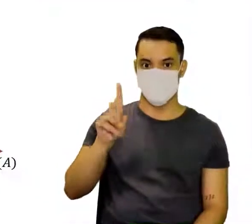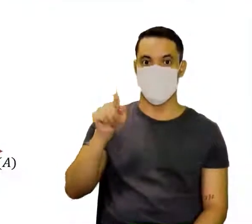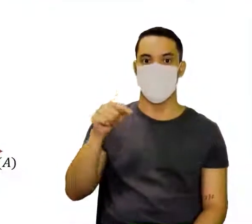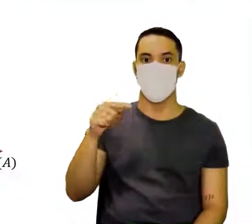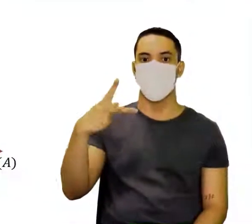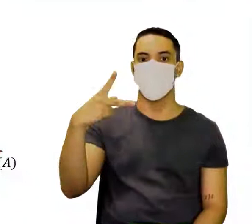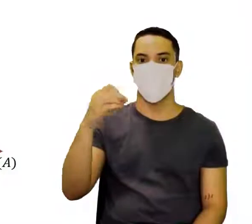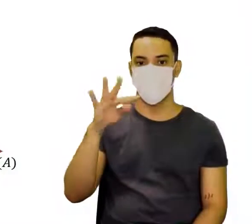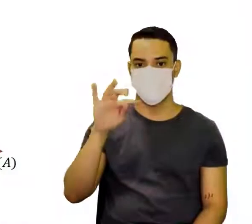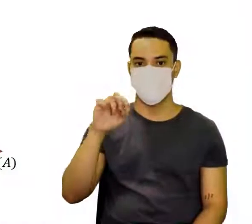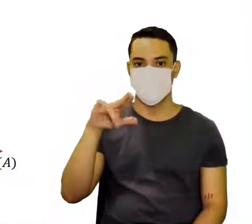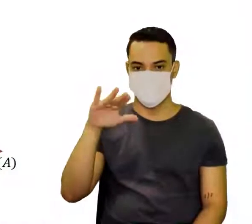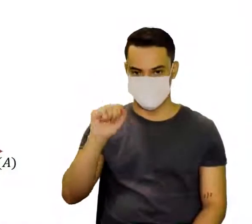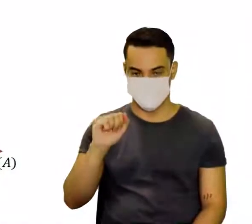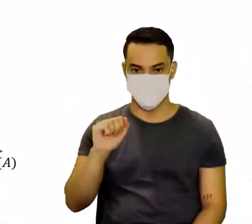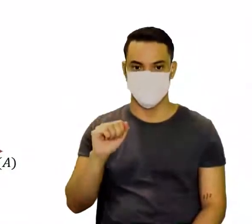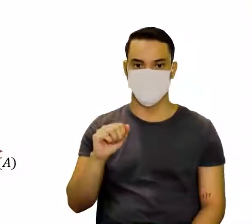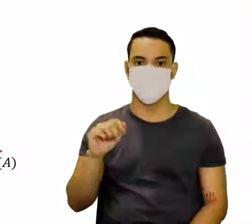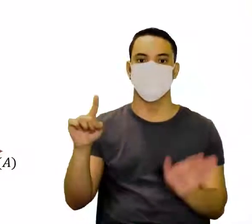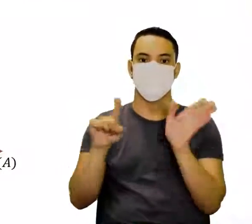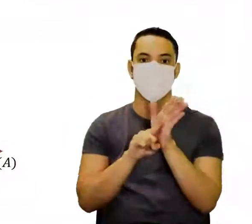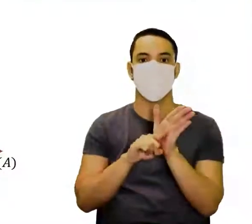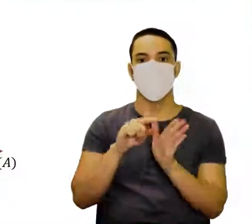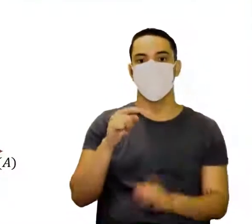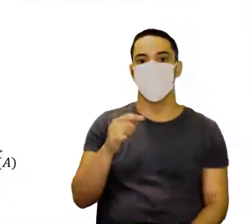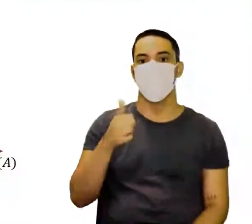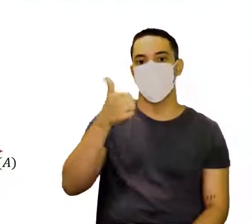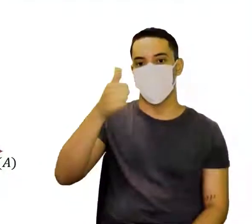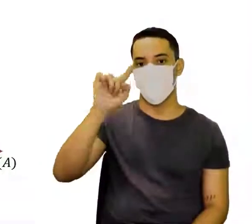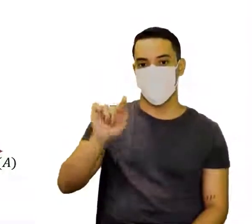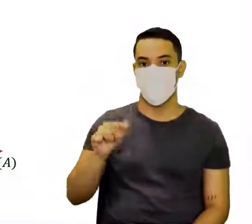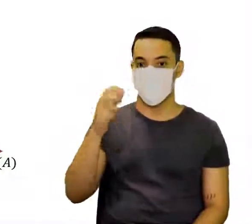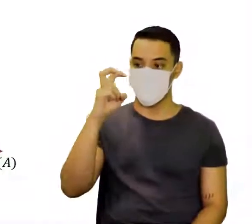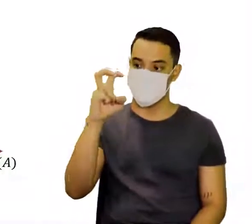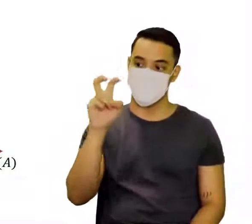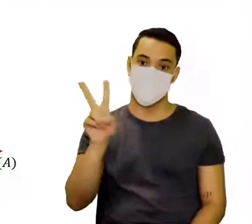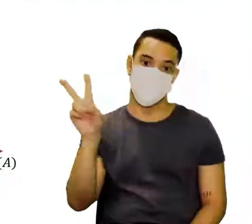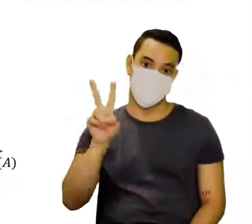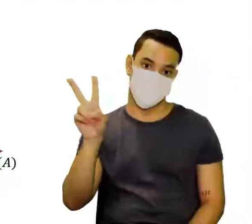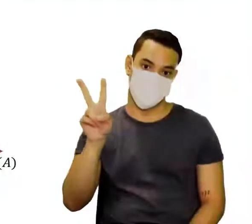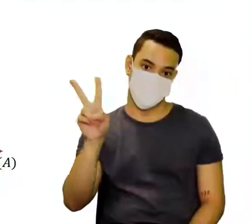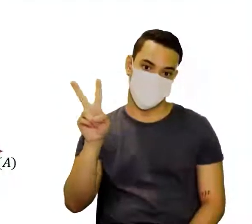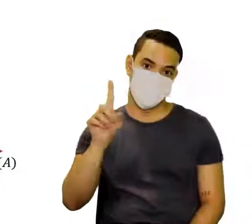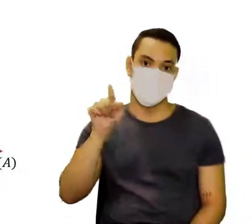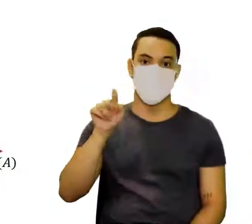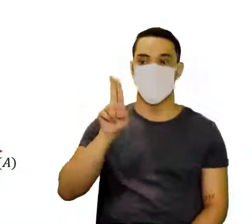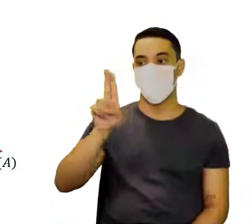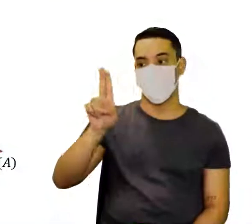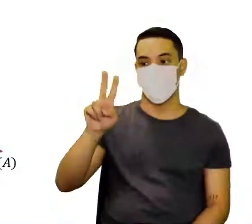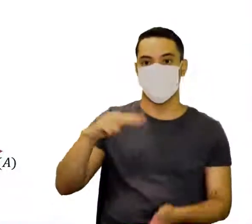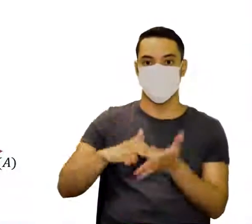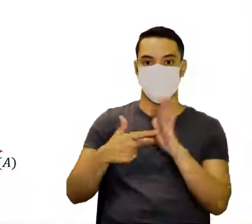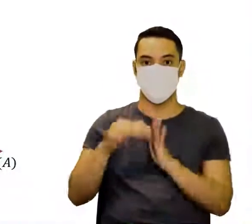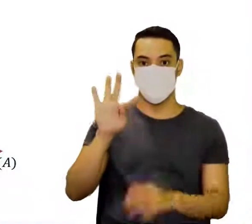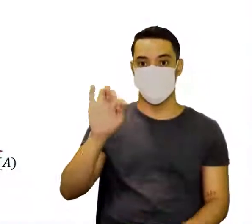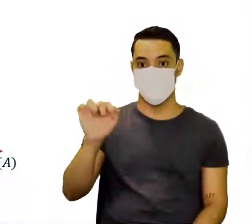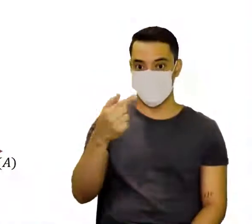potência, e 1,5 volts, que nesse caso é a tensão de alimentação da